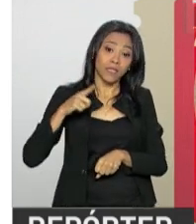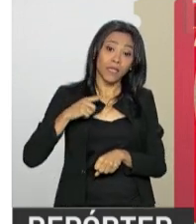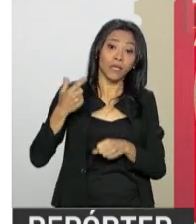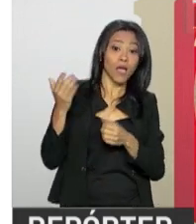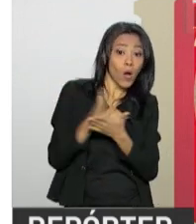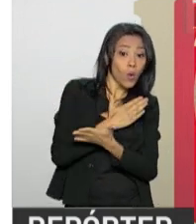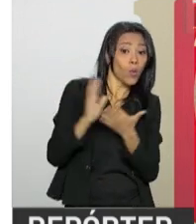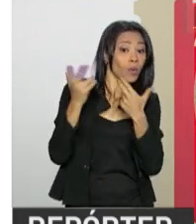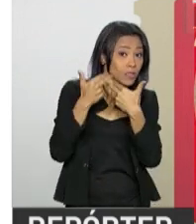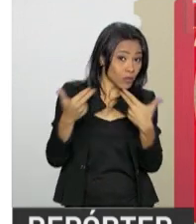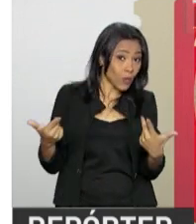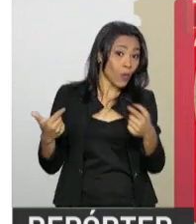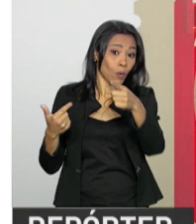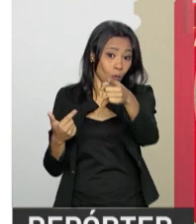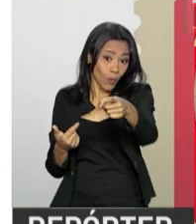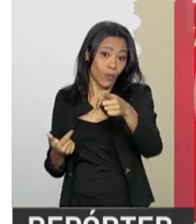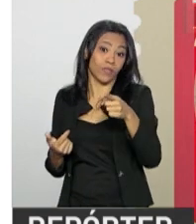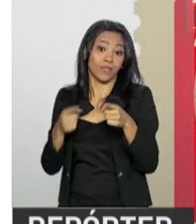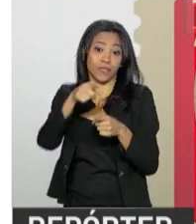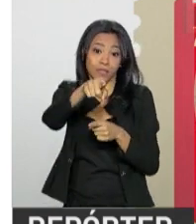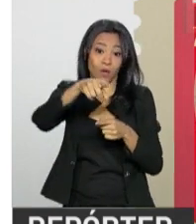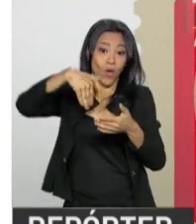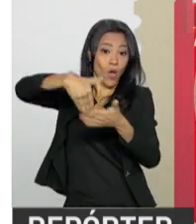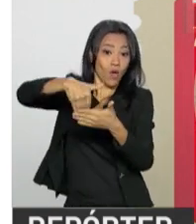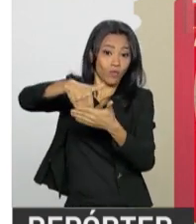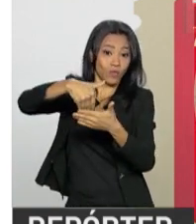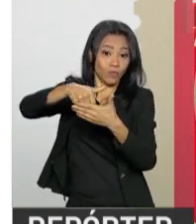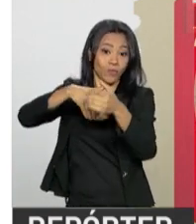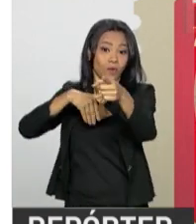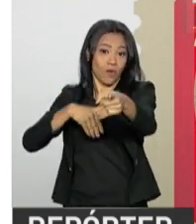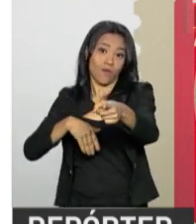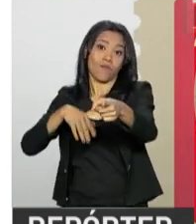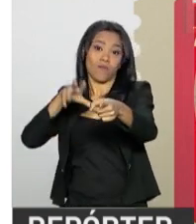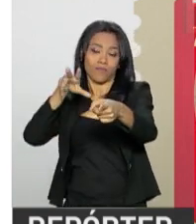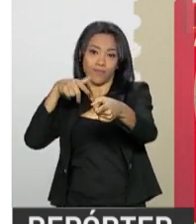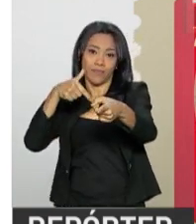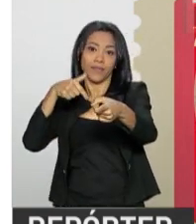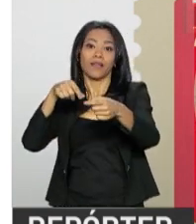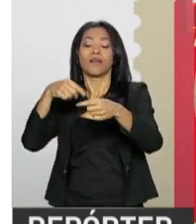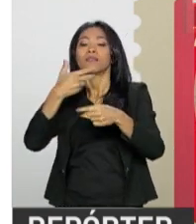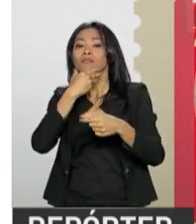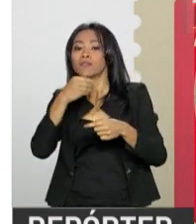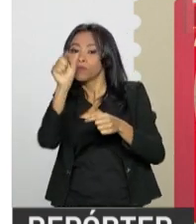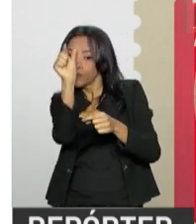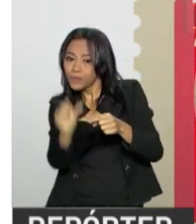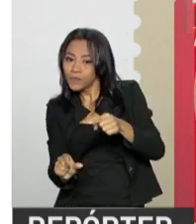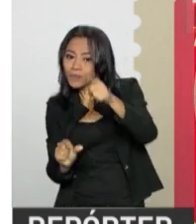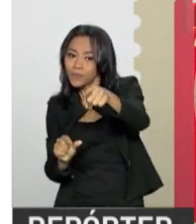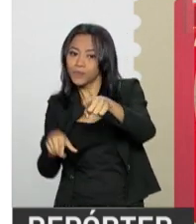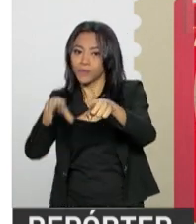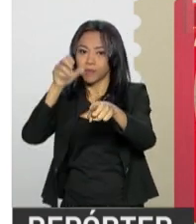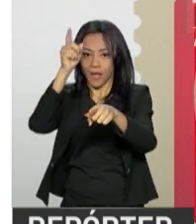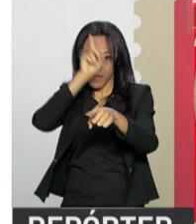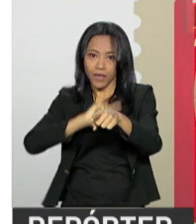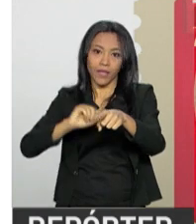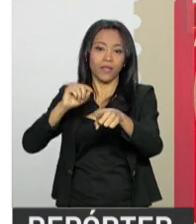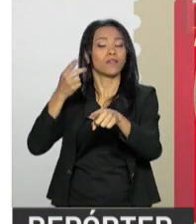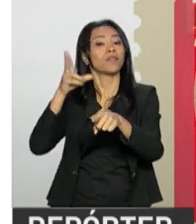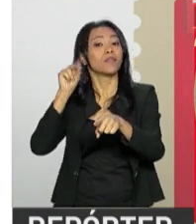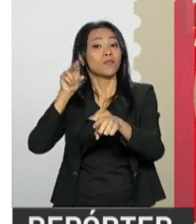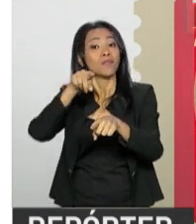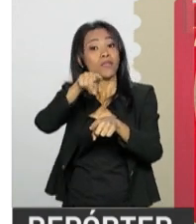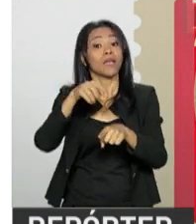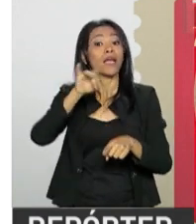como a figura de um jogador em azul e amarelo a tiragem é de 630 mil selos cada um sai por dois reais